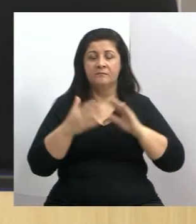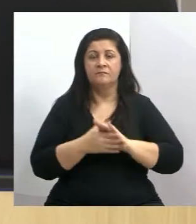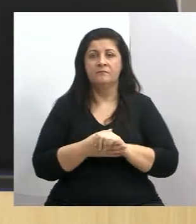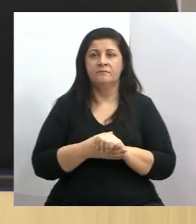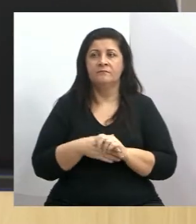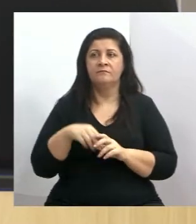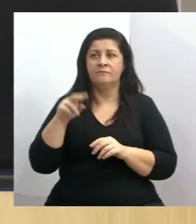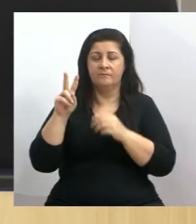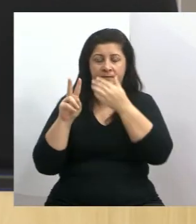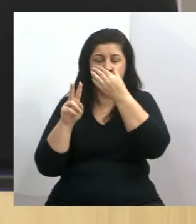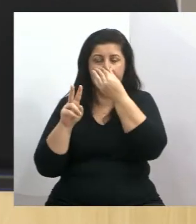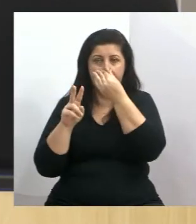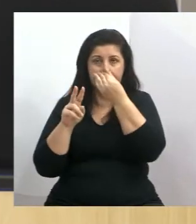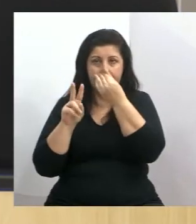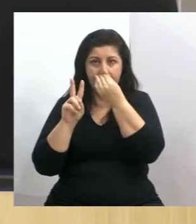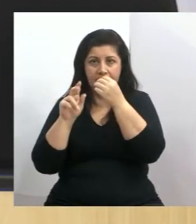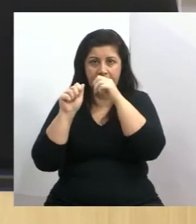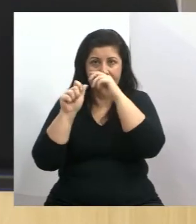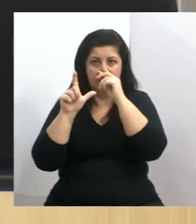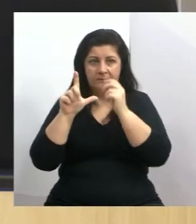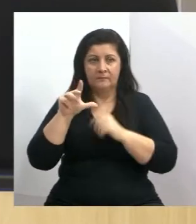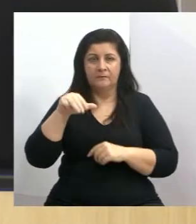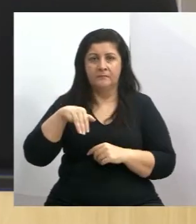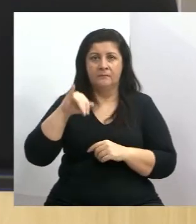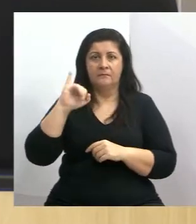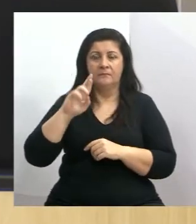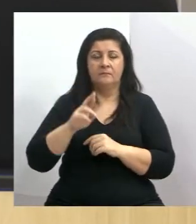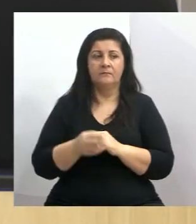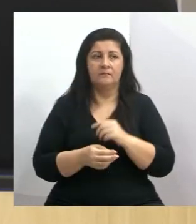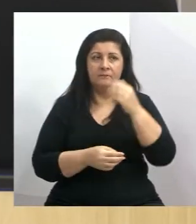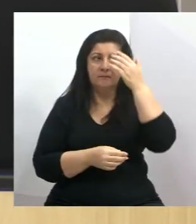Vereador Valmir do parque Meia Lua